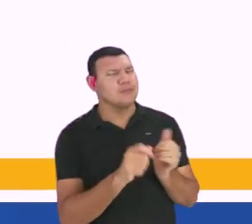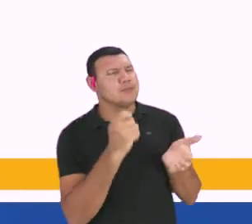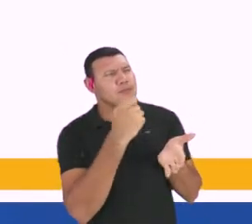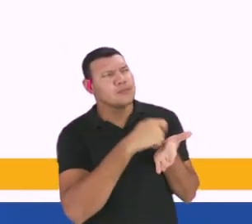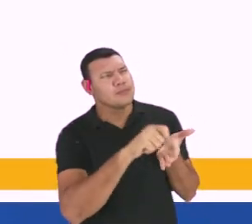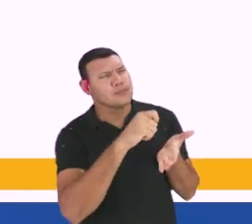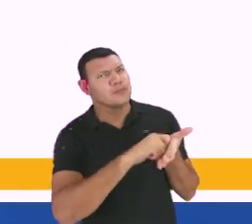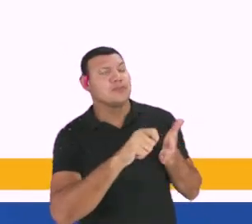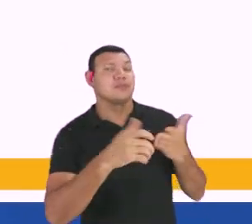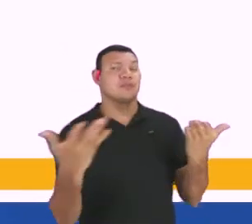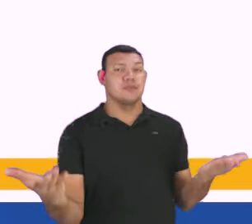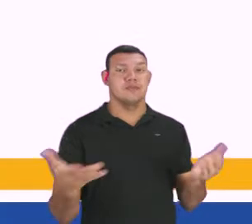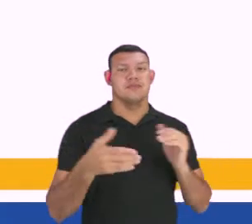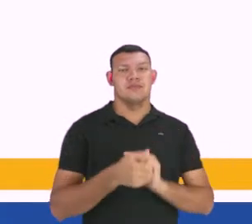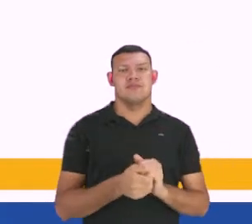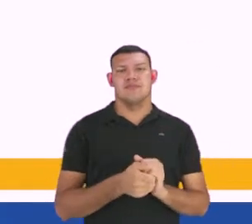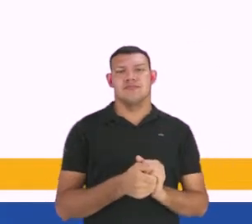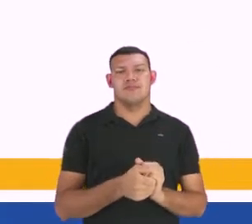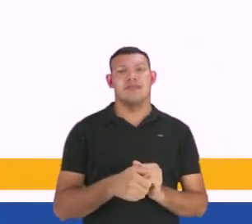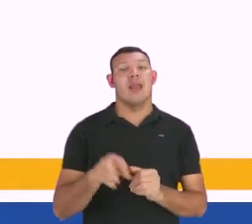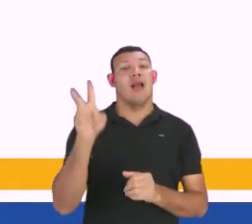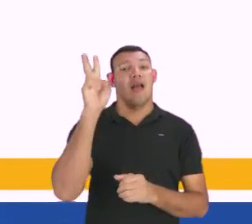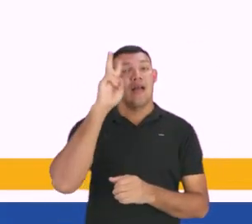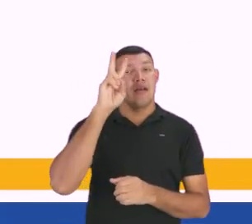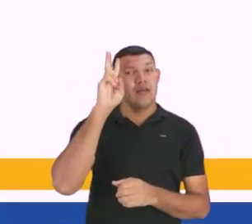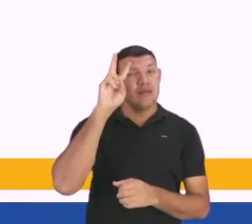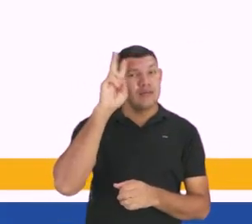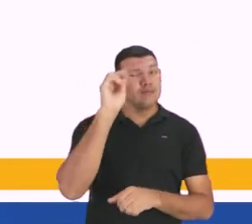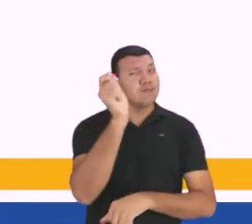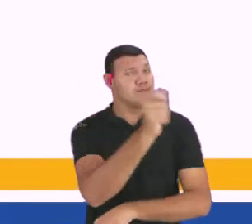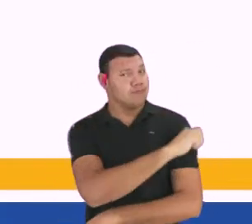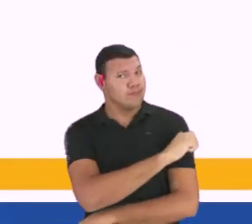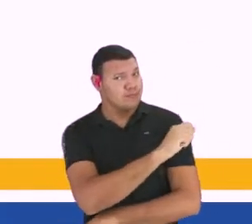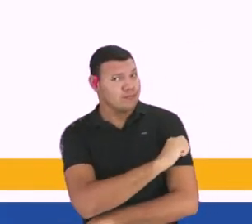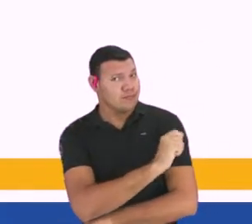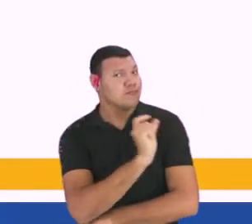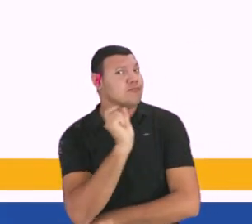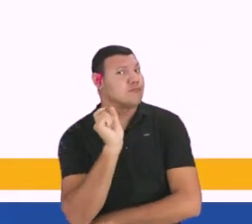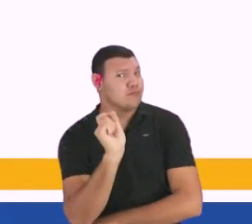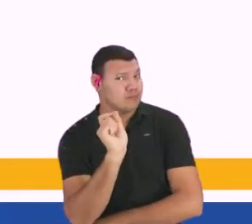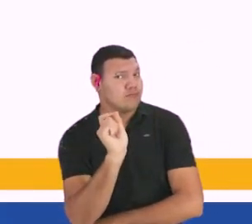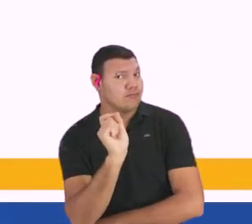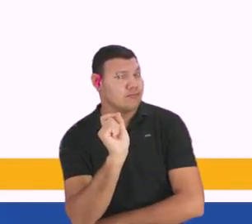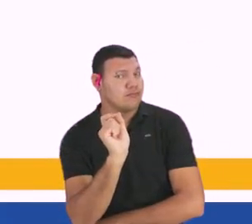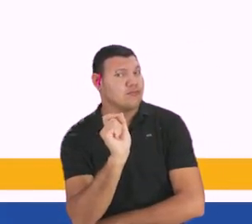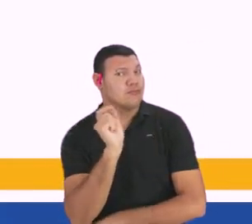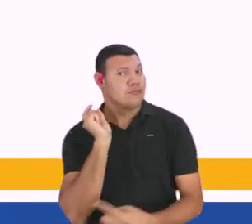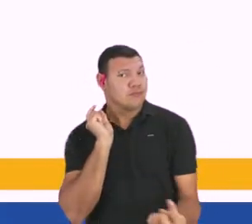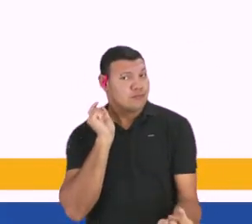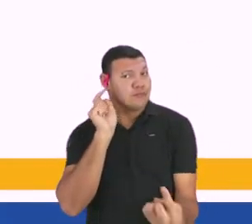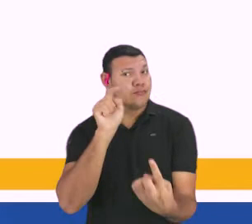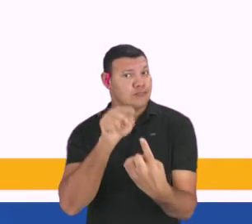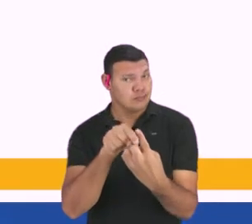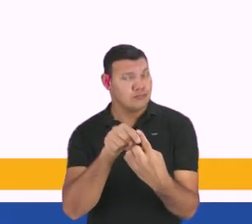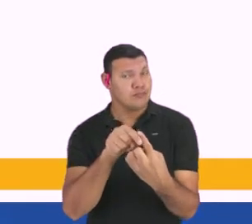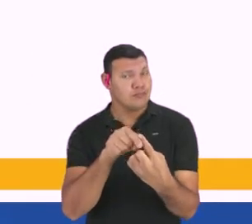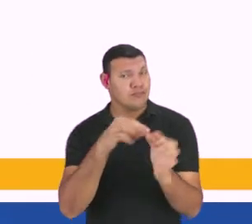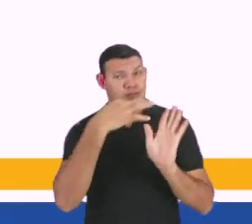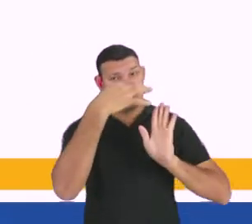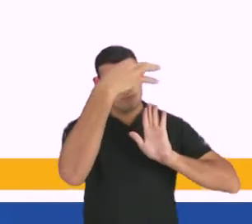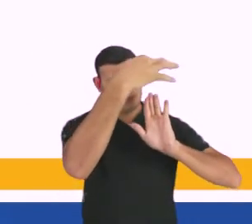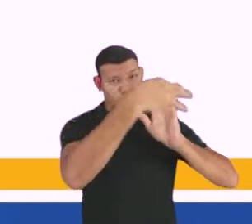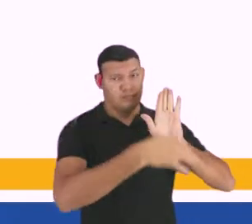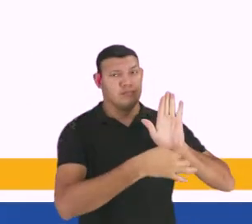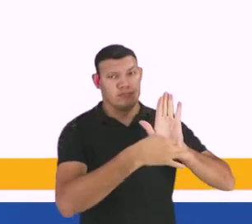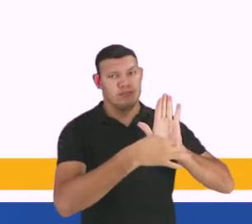escrever. Então, lembre-se, viu, aluno? Lembre-se, O objetivo da argumentação